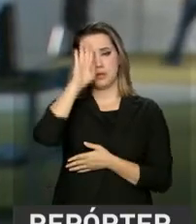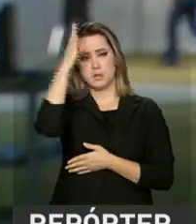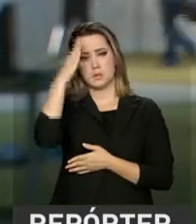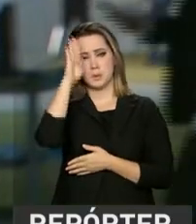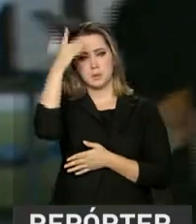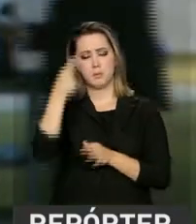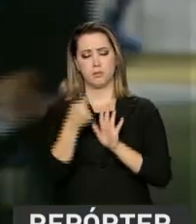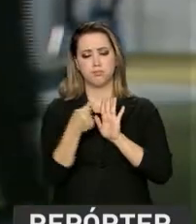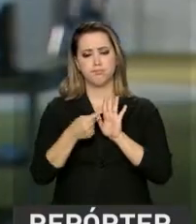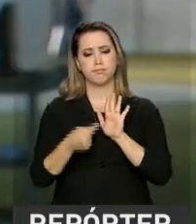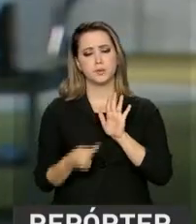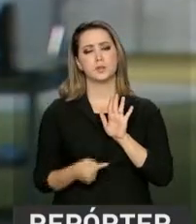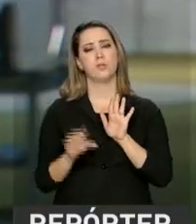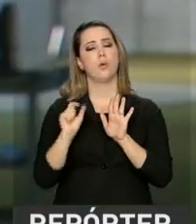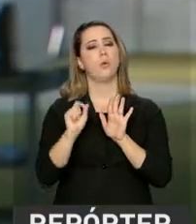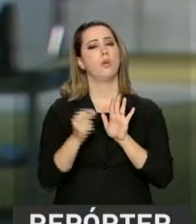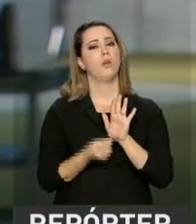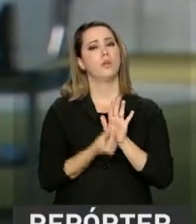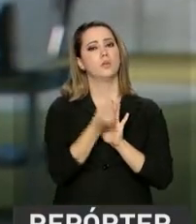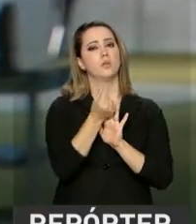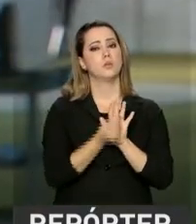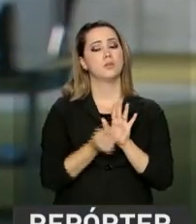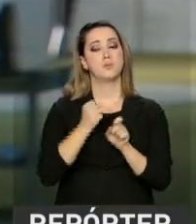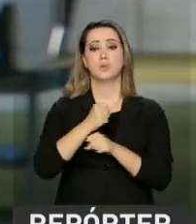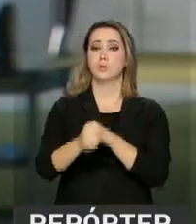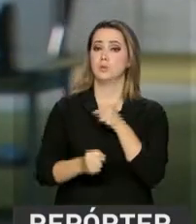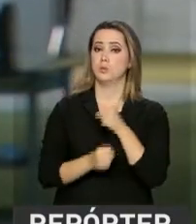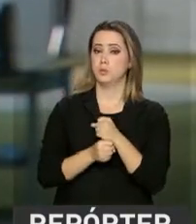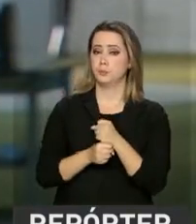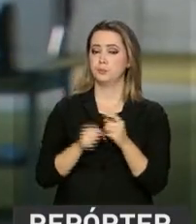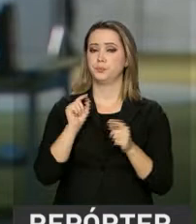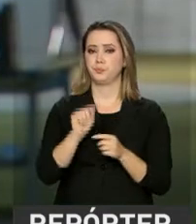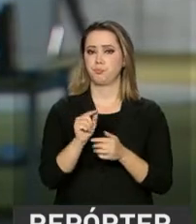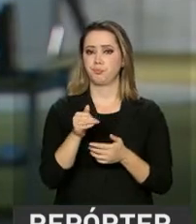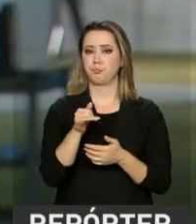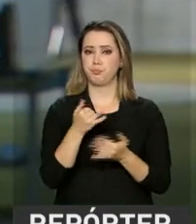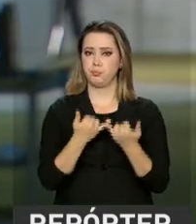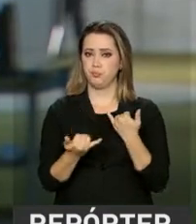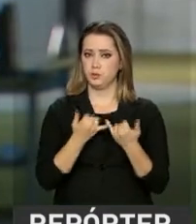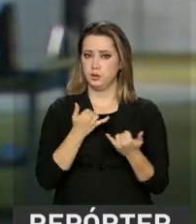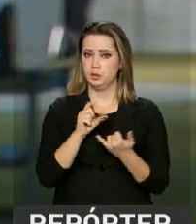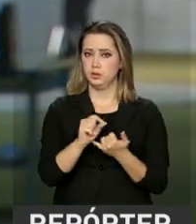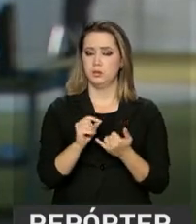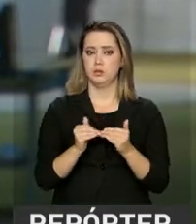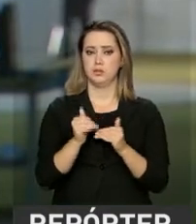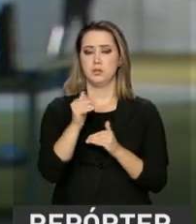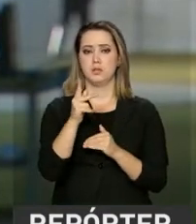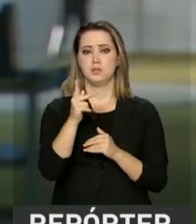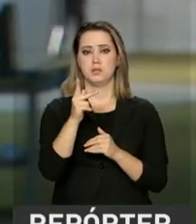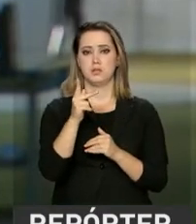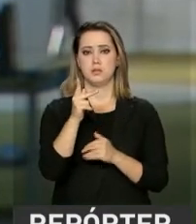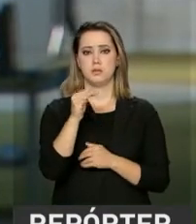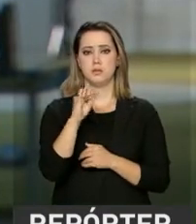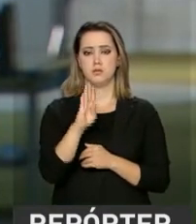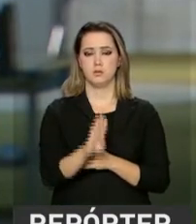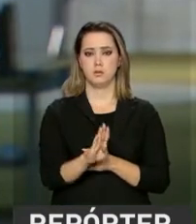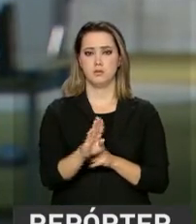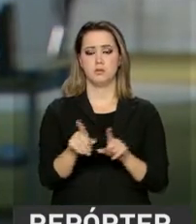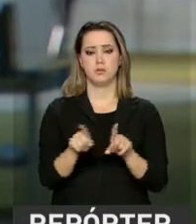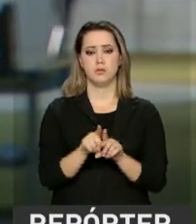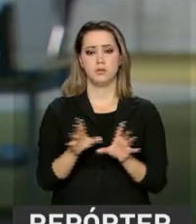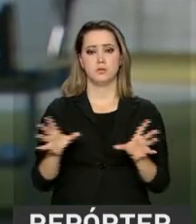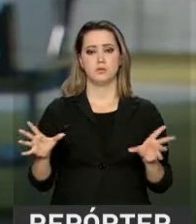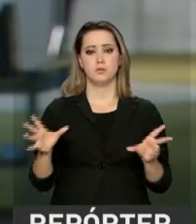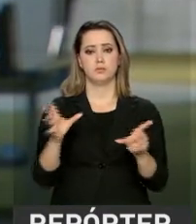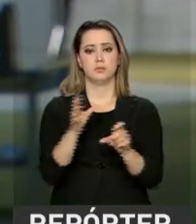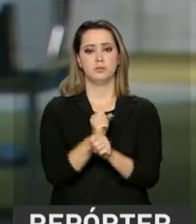da economia brasileira para o próximo ano como por exemplo um crescimento do pib o produto interno bruto conjunto de